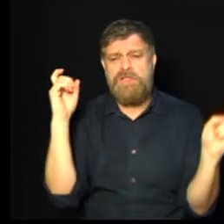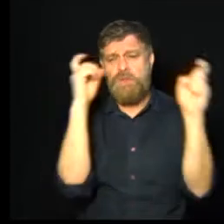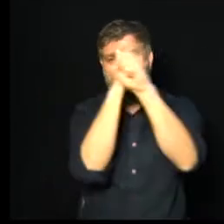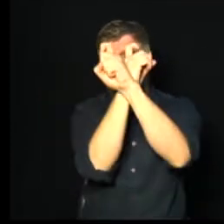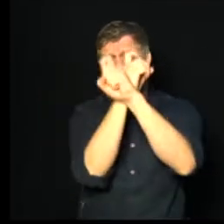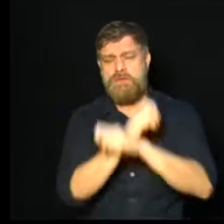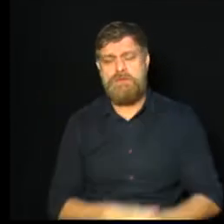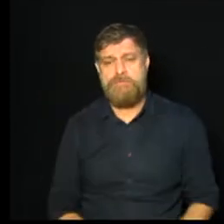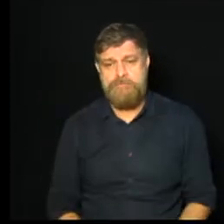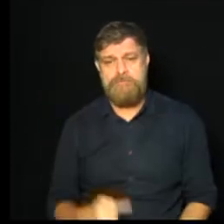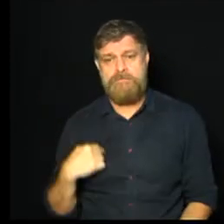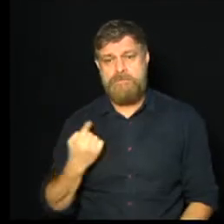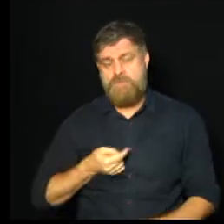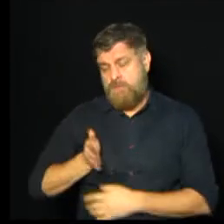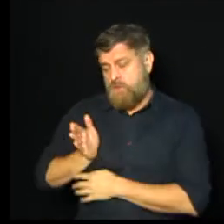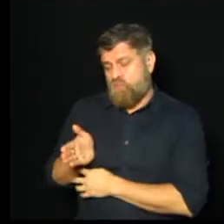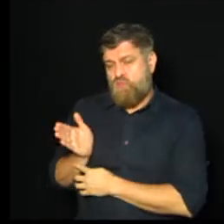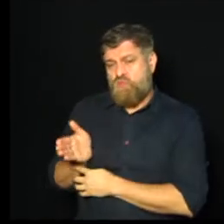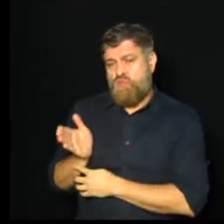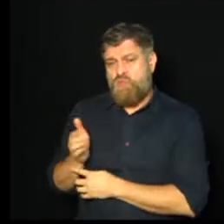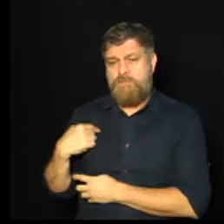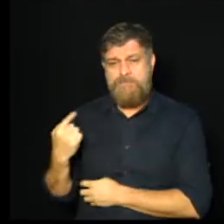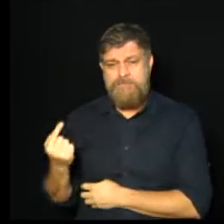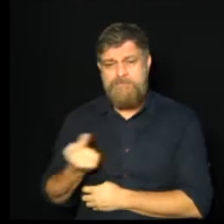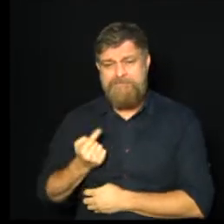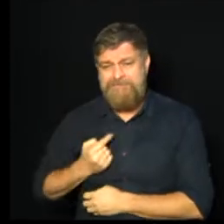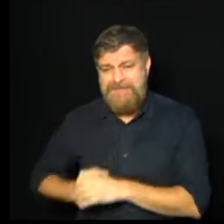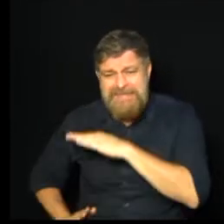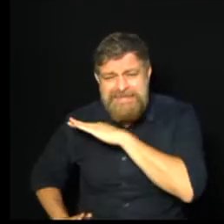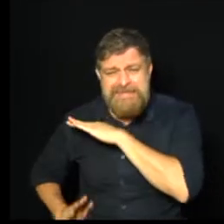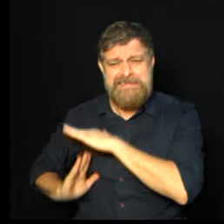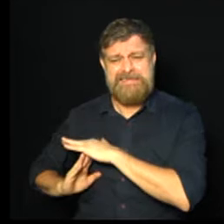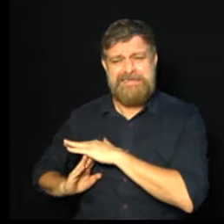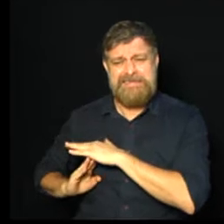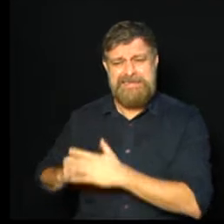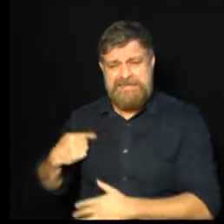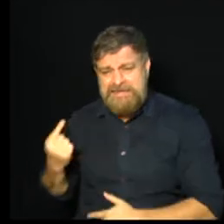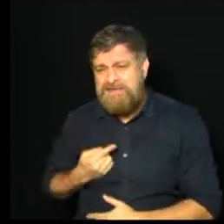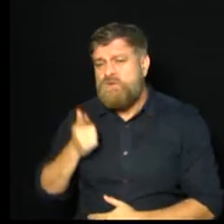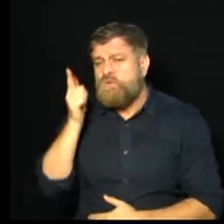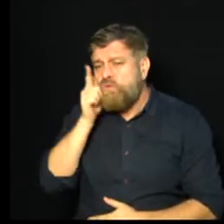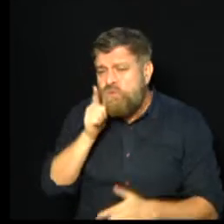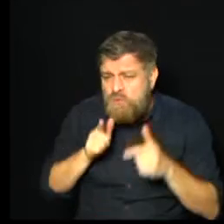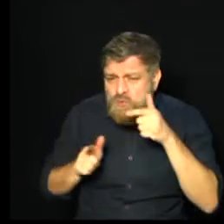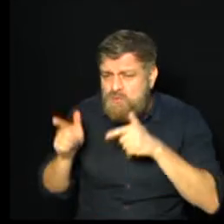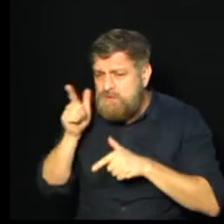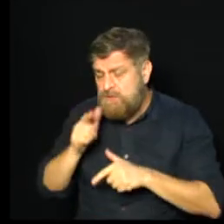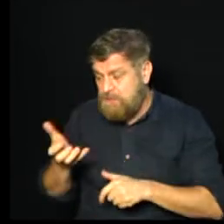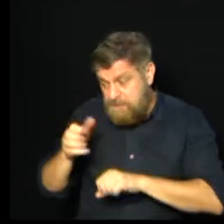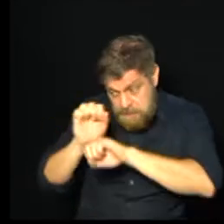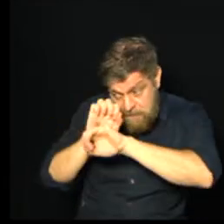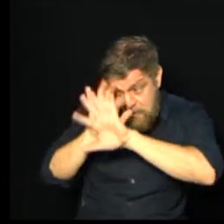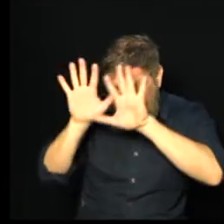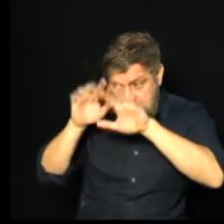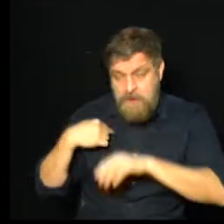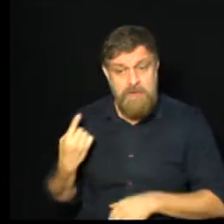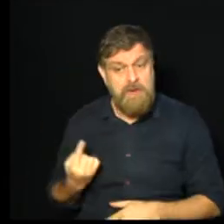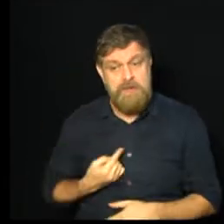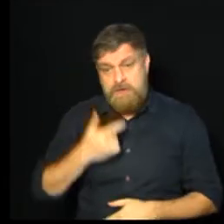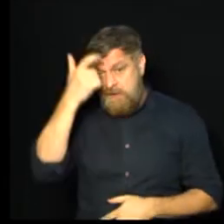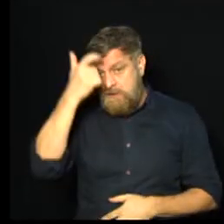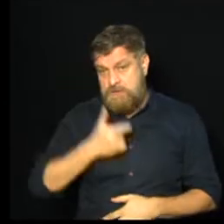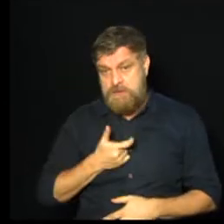isso nós já chegou num ponto em que, mesmo que a gente consiga, e deixar bem claro o seguinte, nós não somos